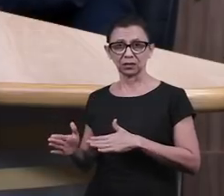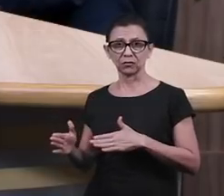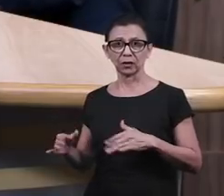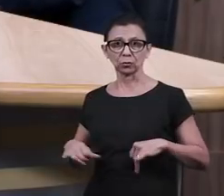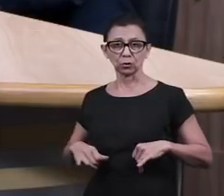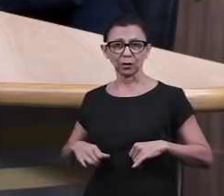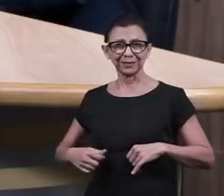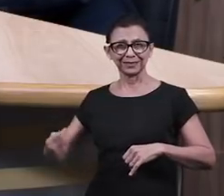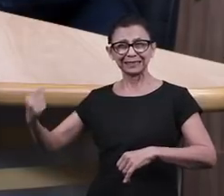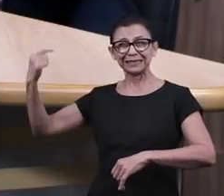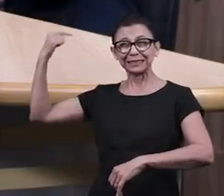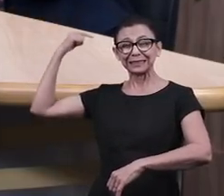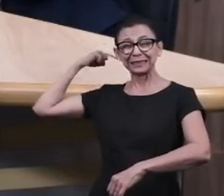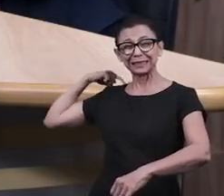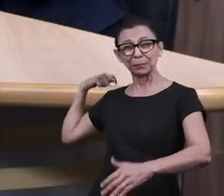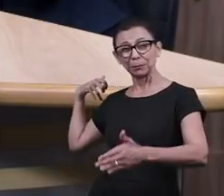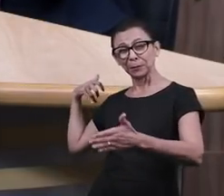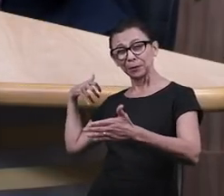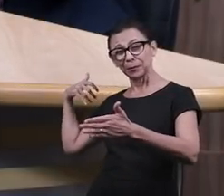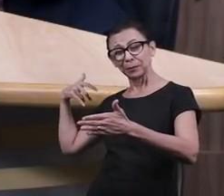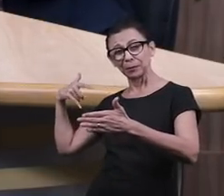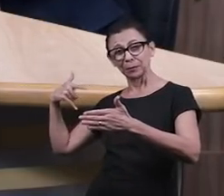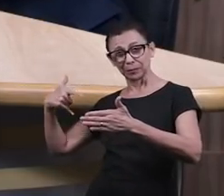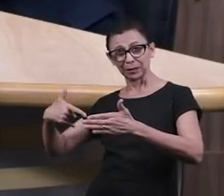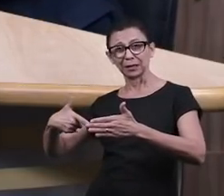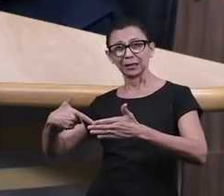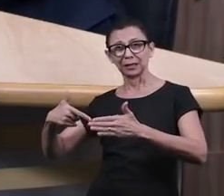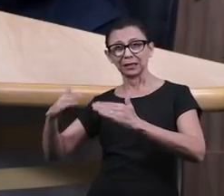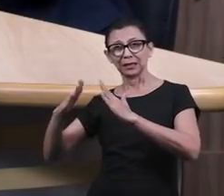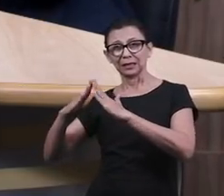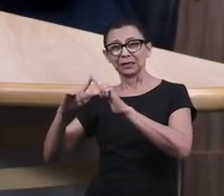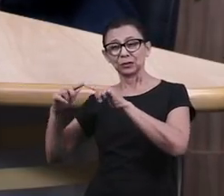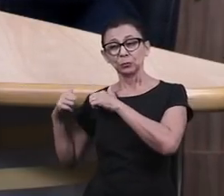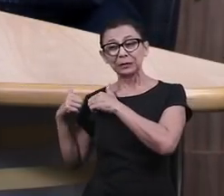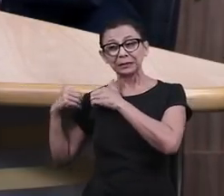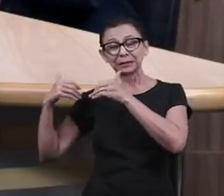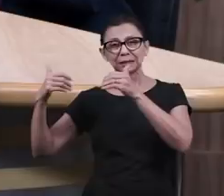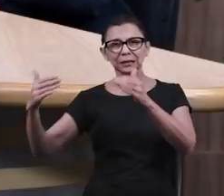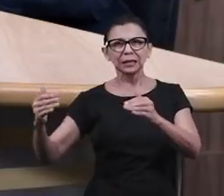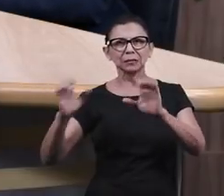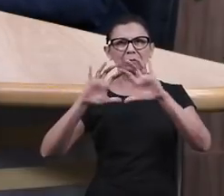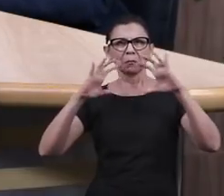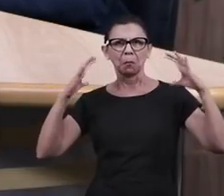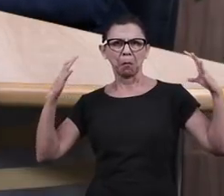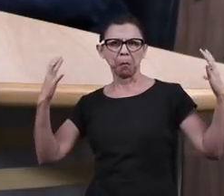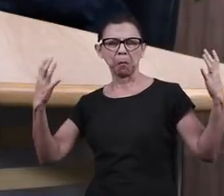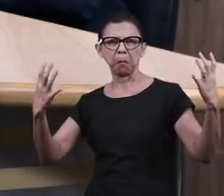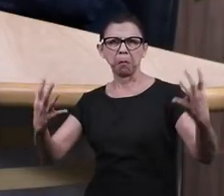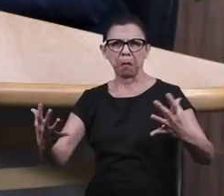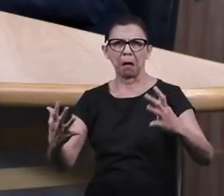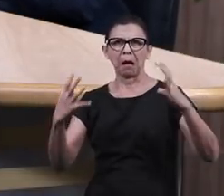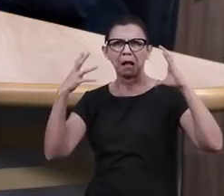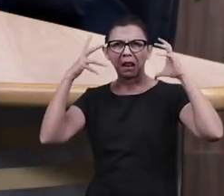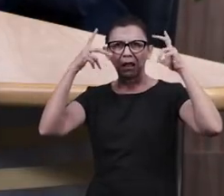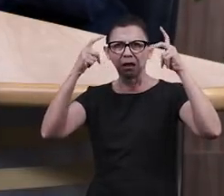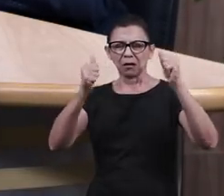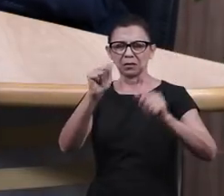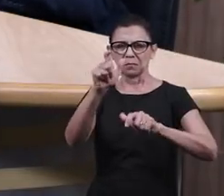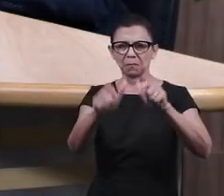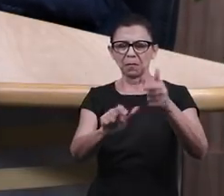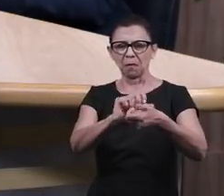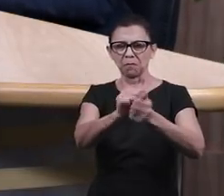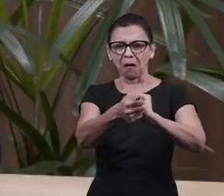início, As arenas, na reforma, hoje em dia, leis e tantas